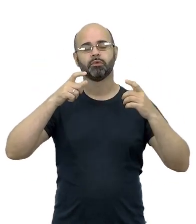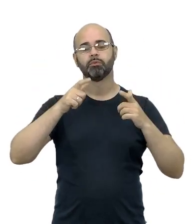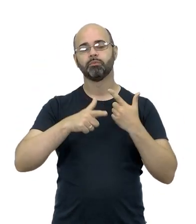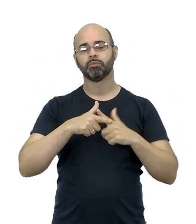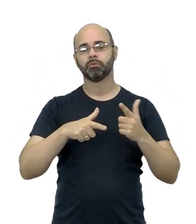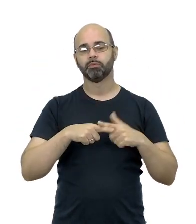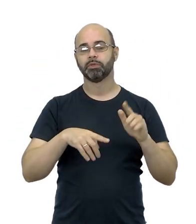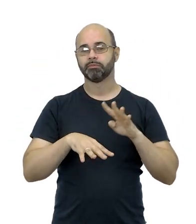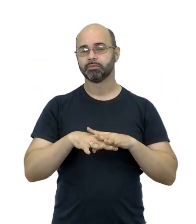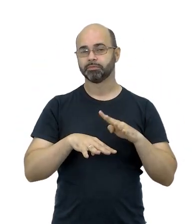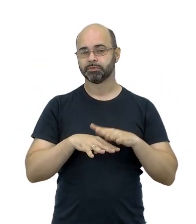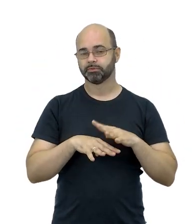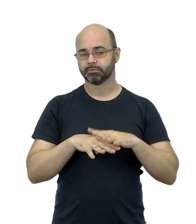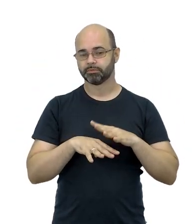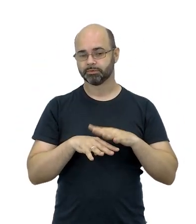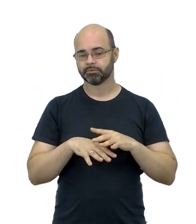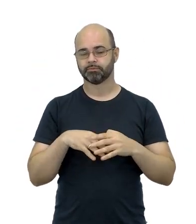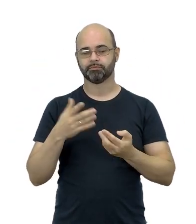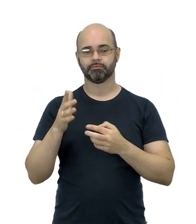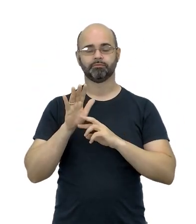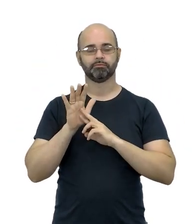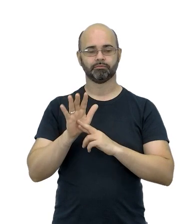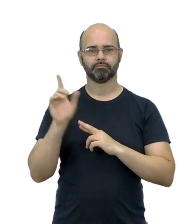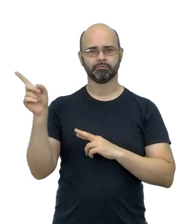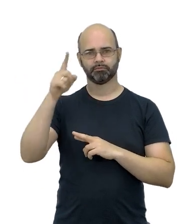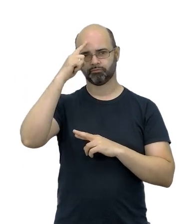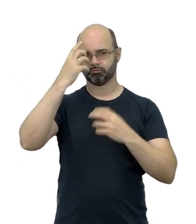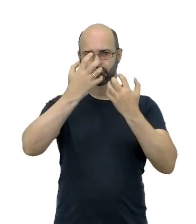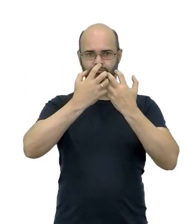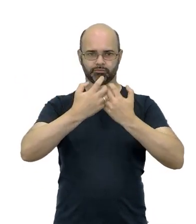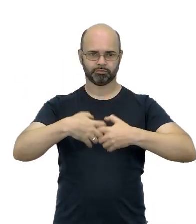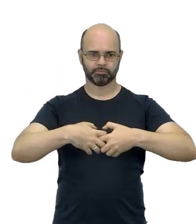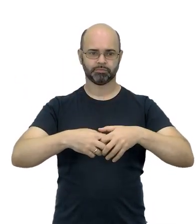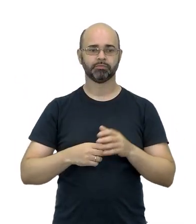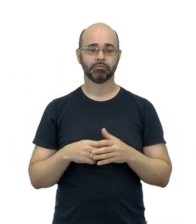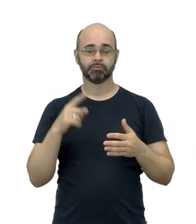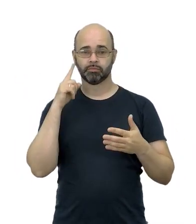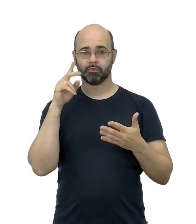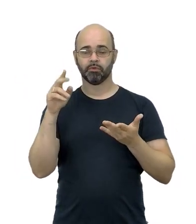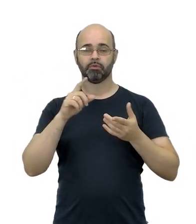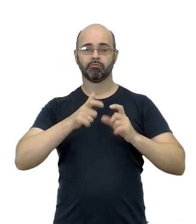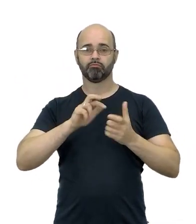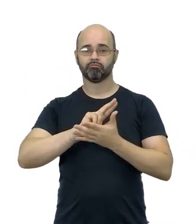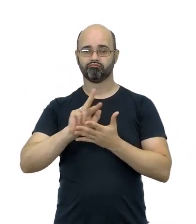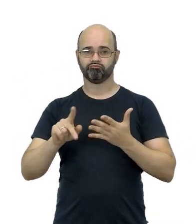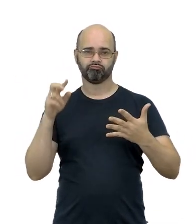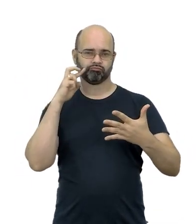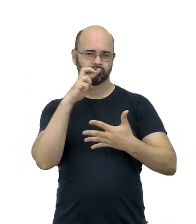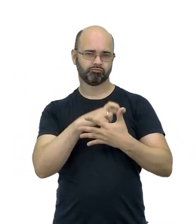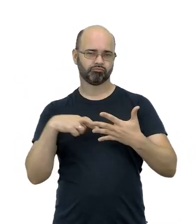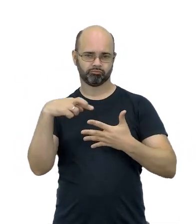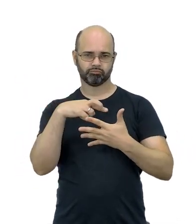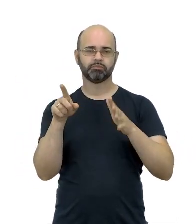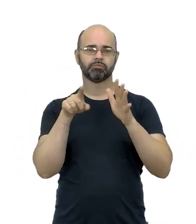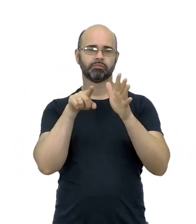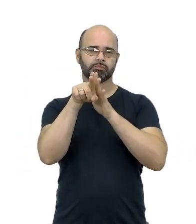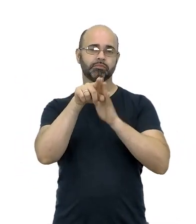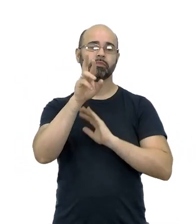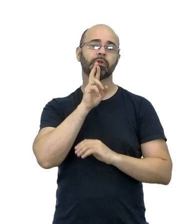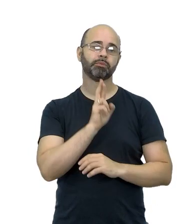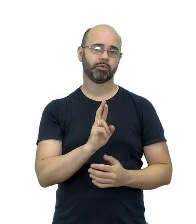dos quais está apresentando a seguir. Resolva-o. Observe as figuras geométricas e responda às questões.